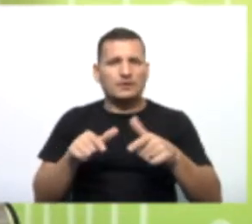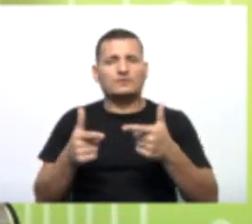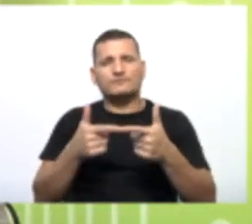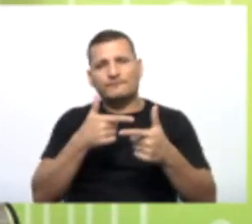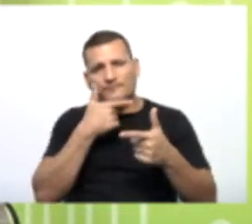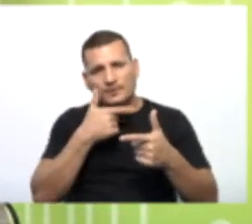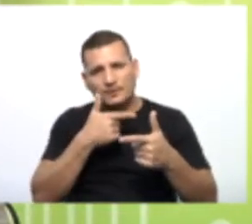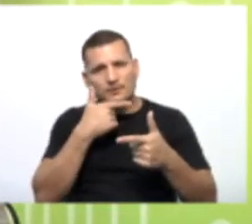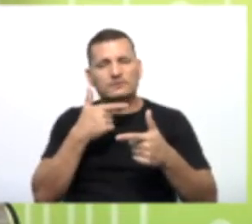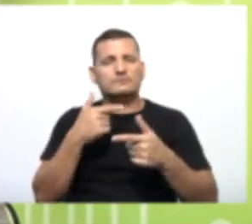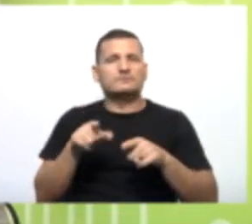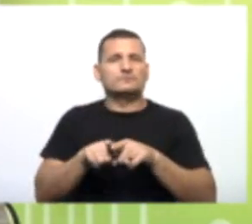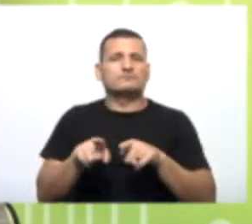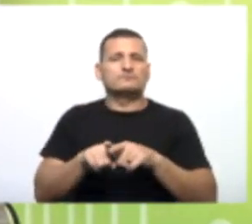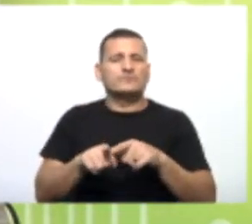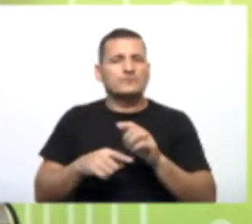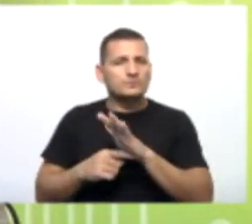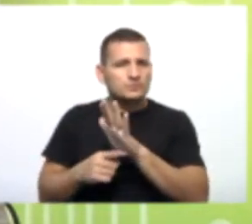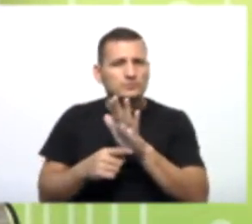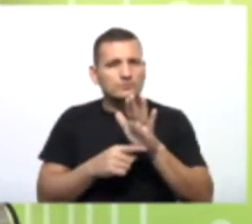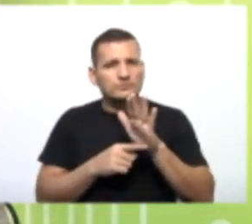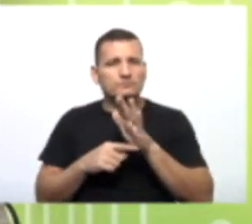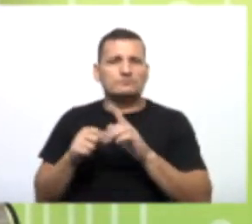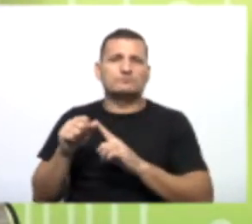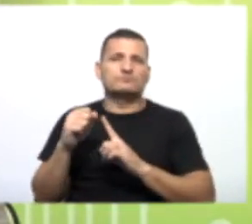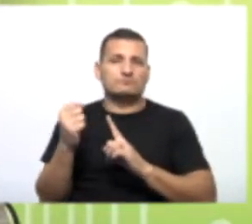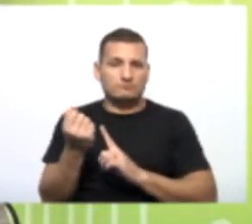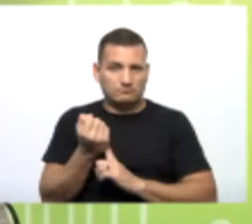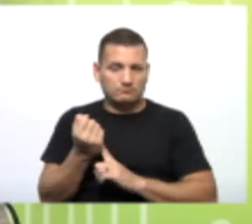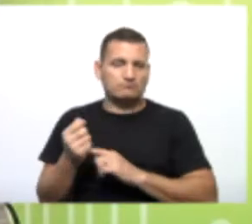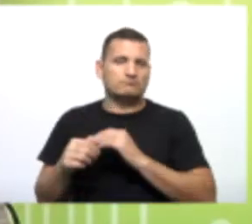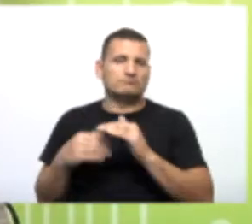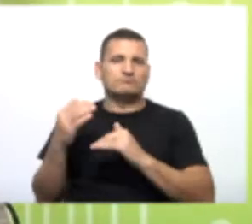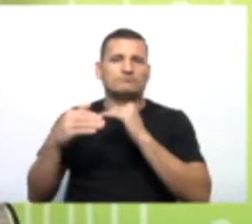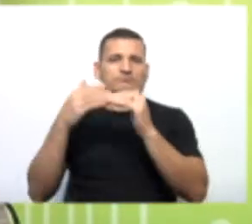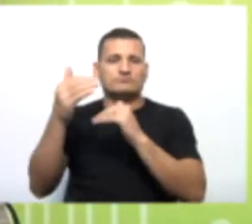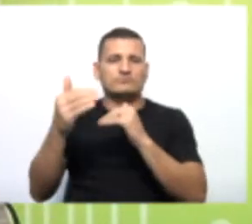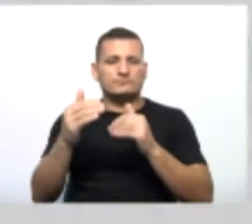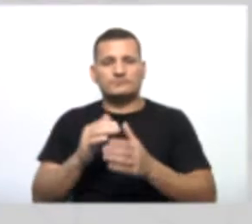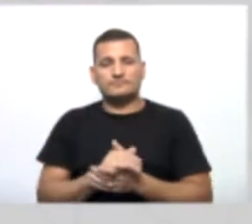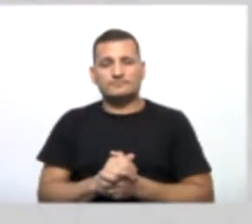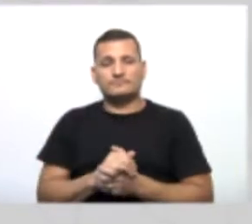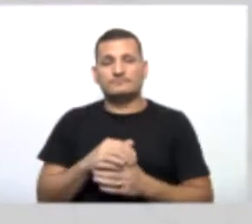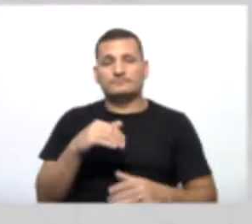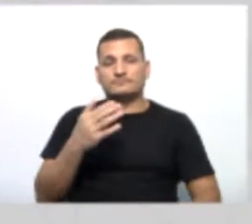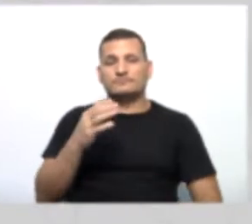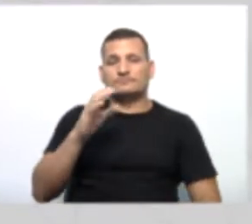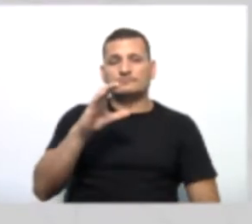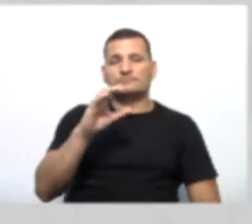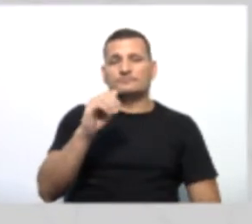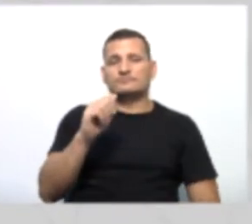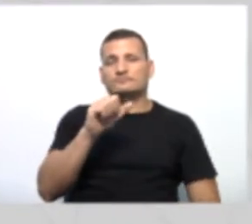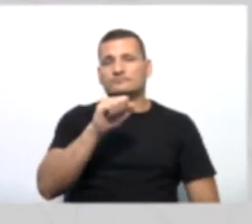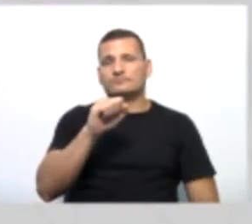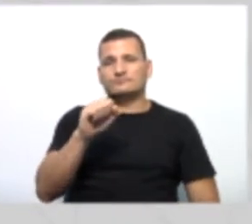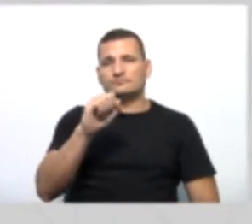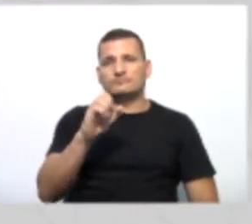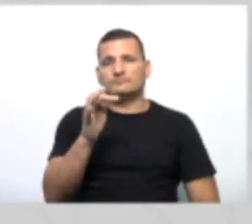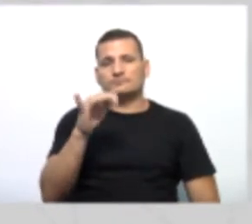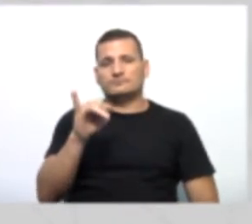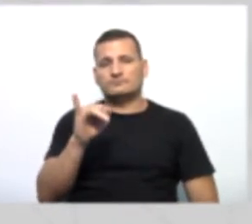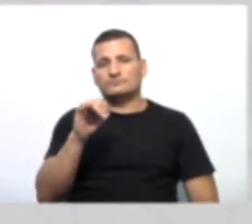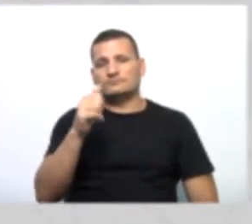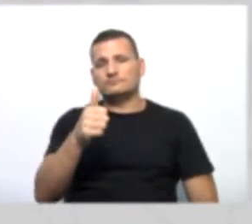e alimentando e servindo a sociedade que tanto cresce. Olha aí, segundo o Cassetti, lá em 1991, ele falou o seguinte: